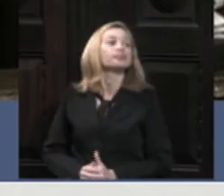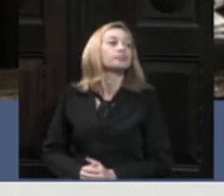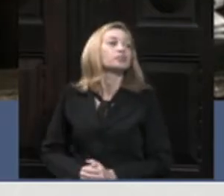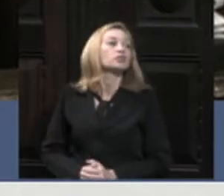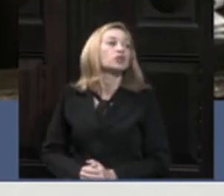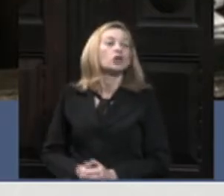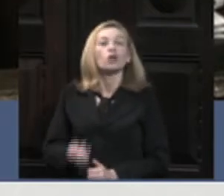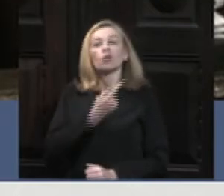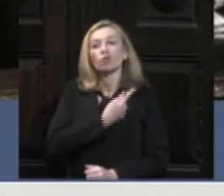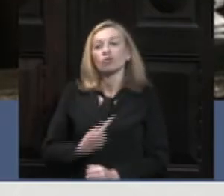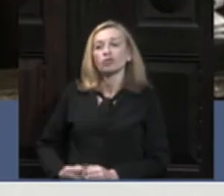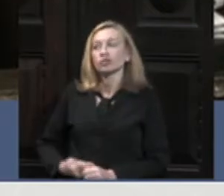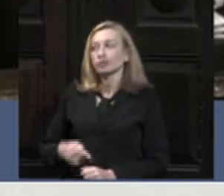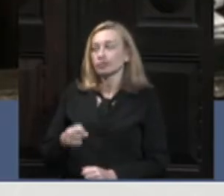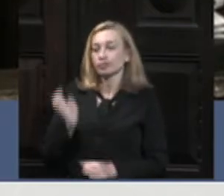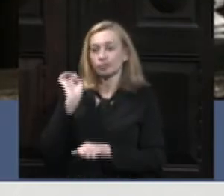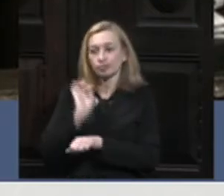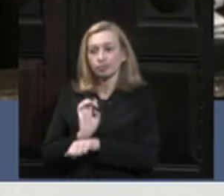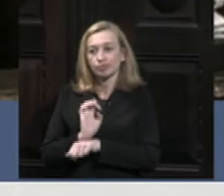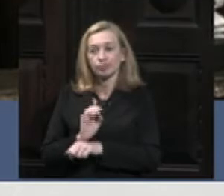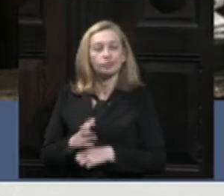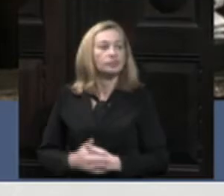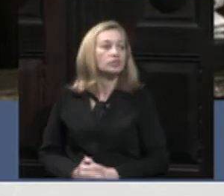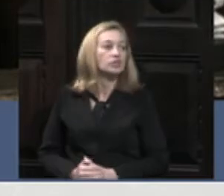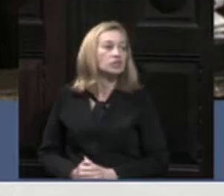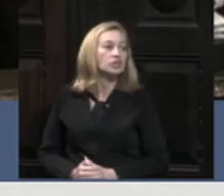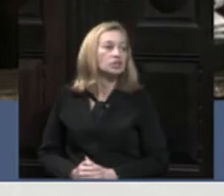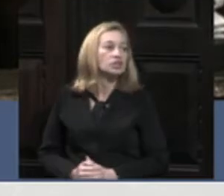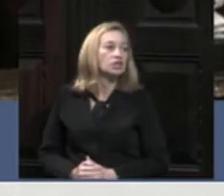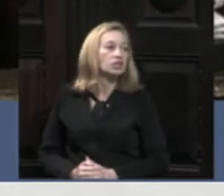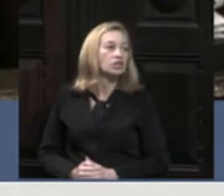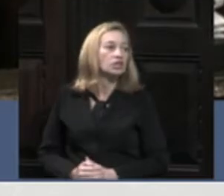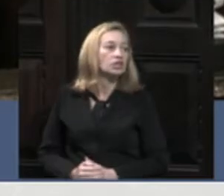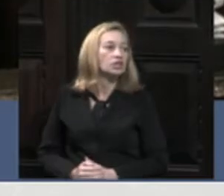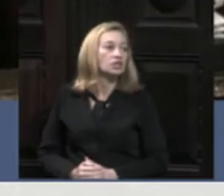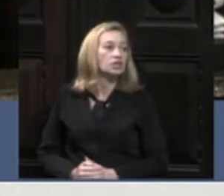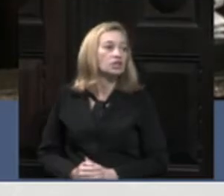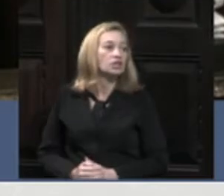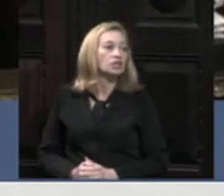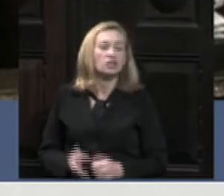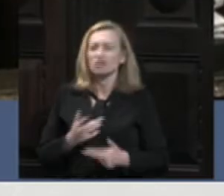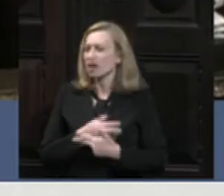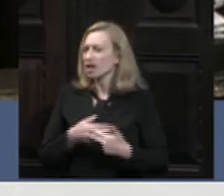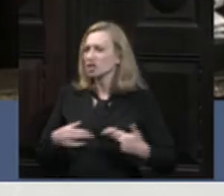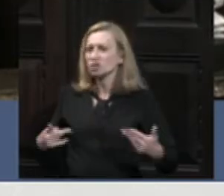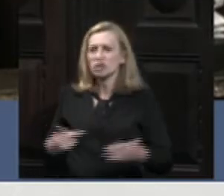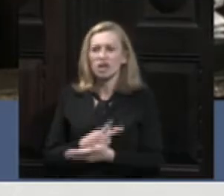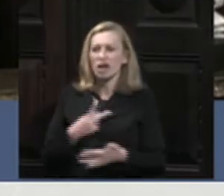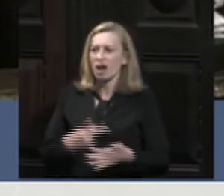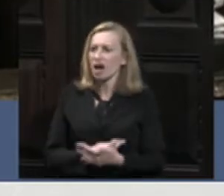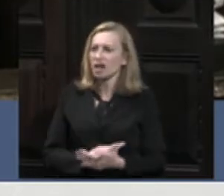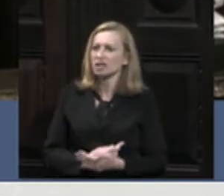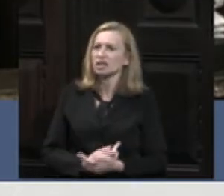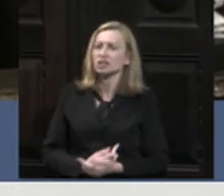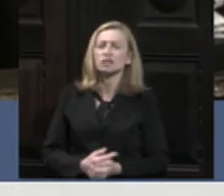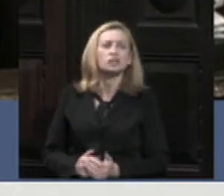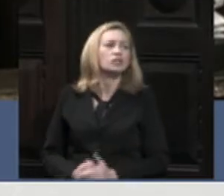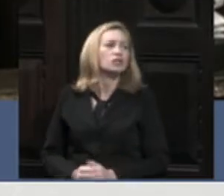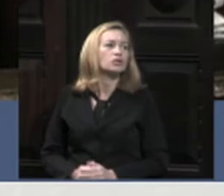O governo do Estado fez o maior terrorismo quando esta casa